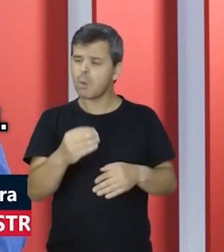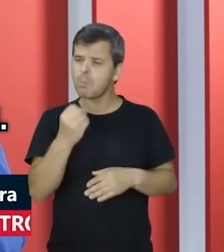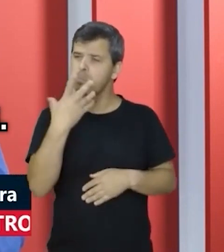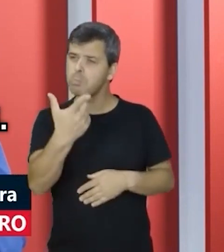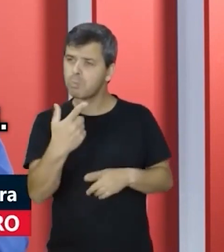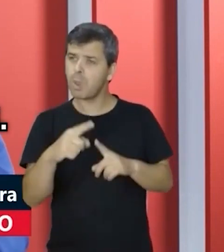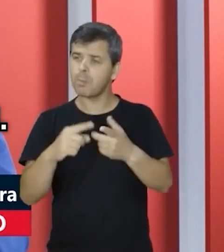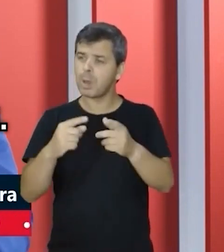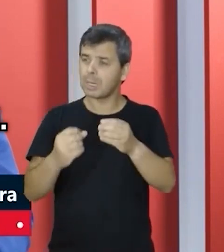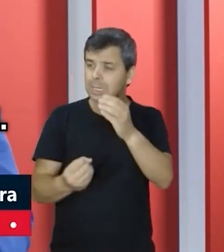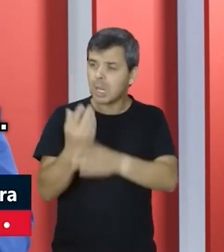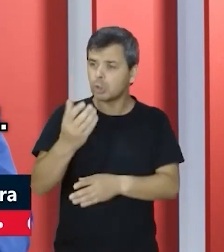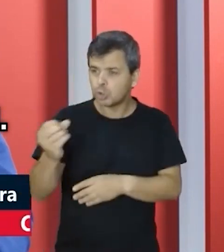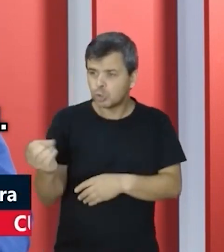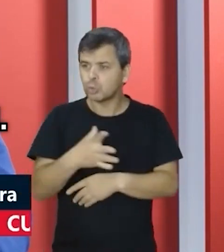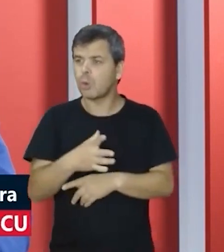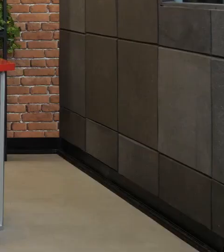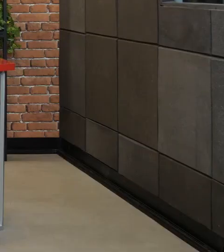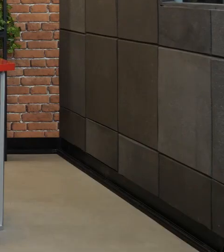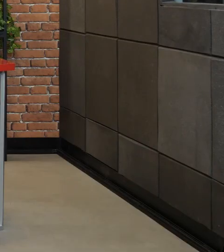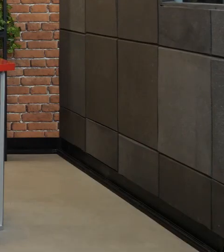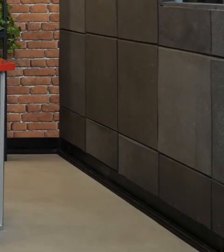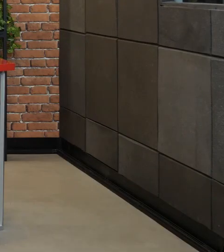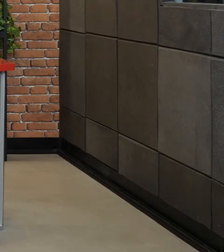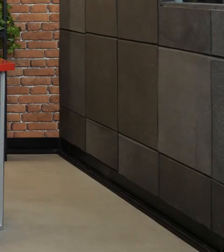para modernizar o nosso sistema político eleitoral.